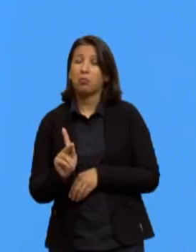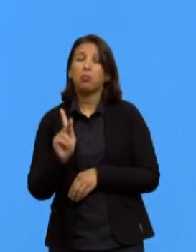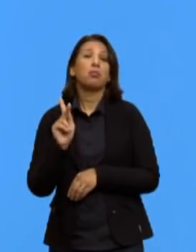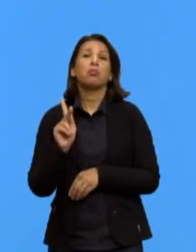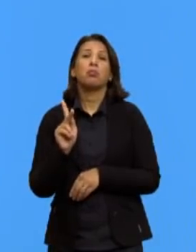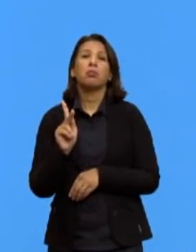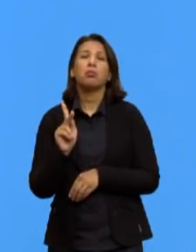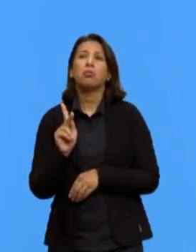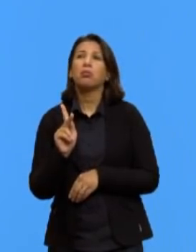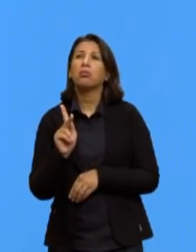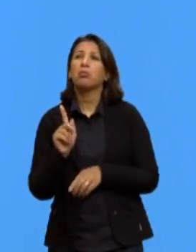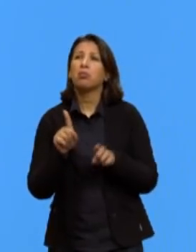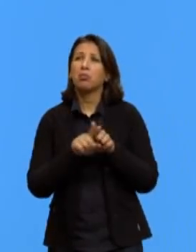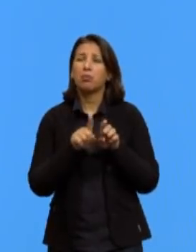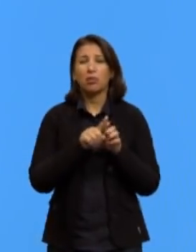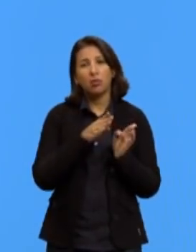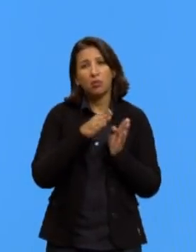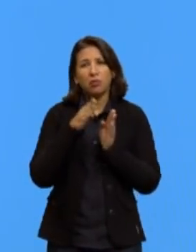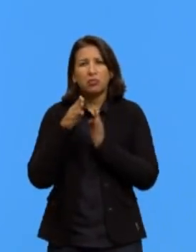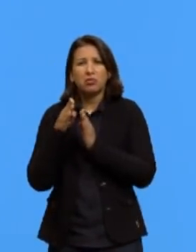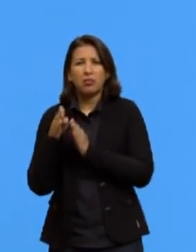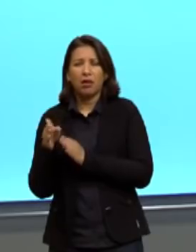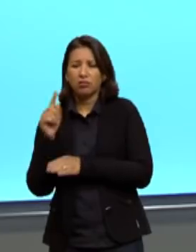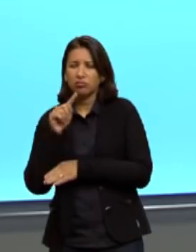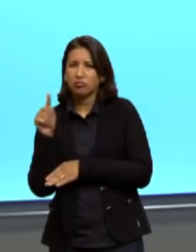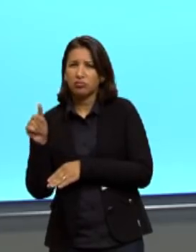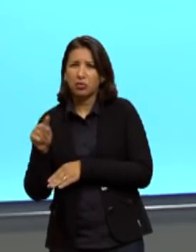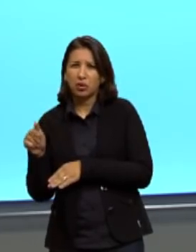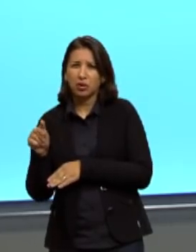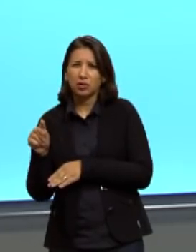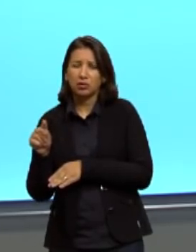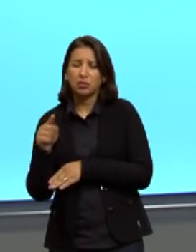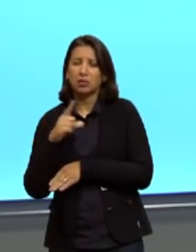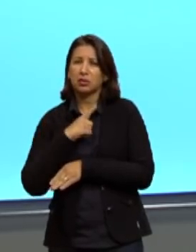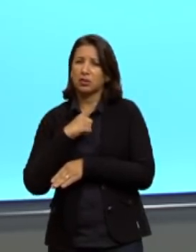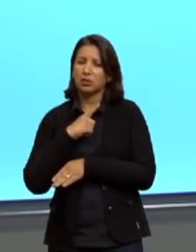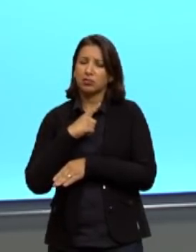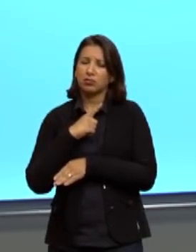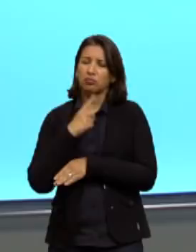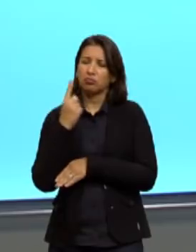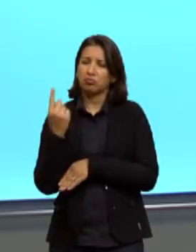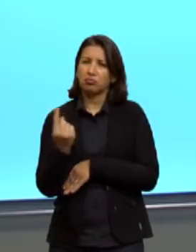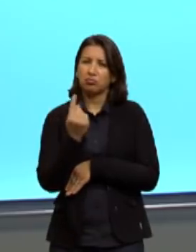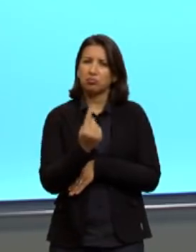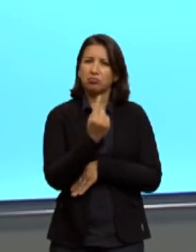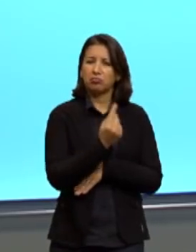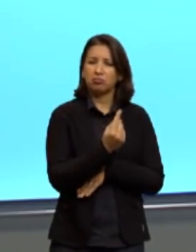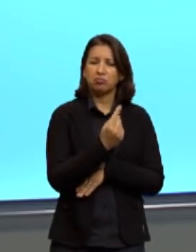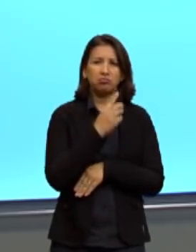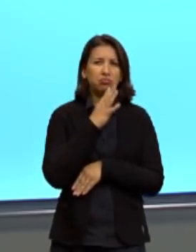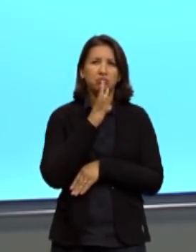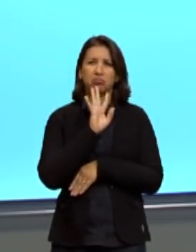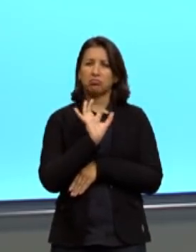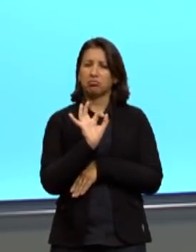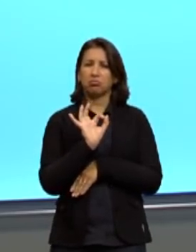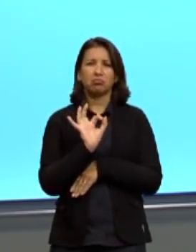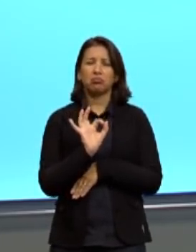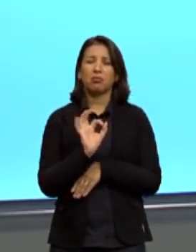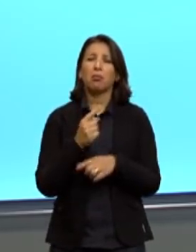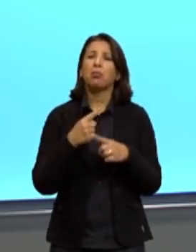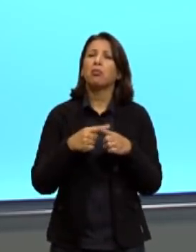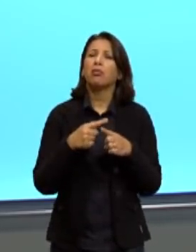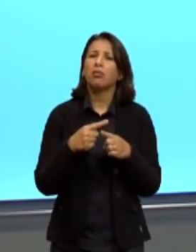terceiro lado que eu chamei dizer então eu dei uma variável dei uma incógnita para cá e por quê porque